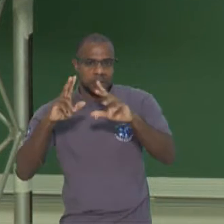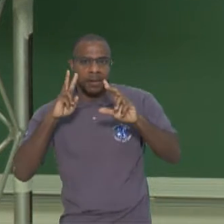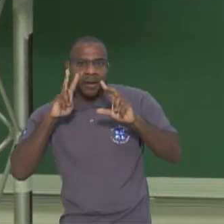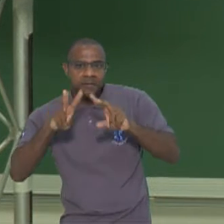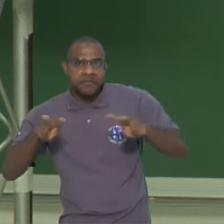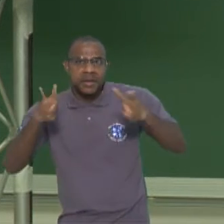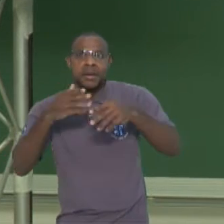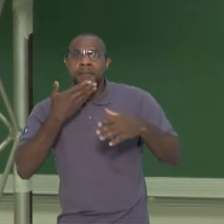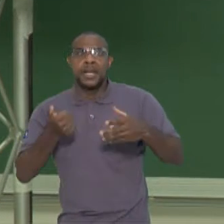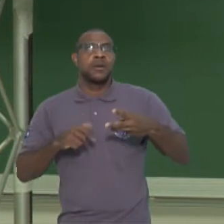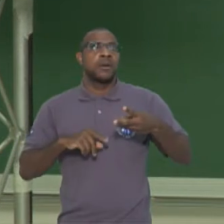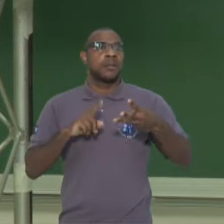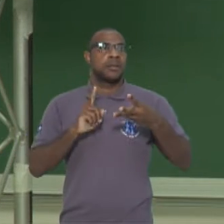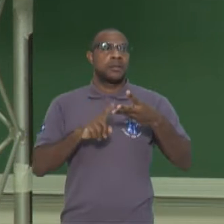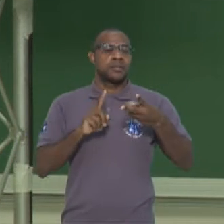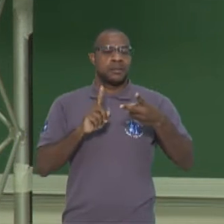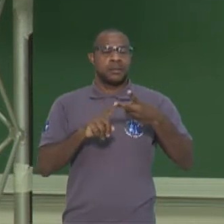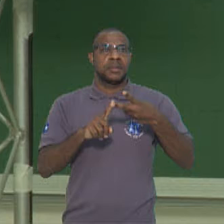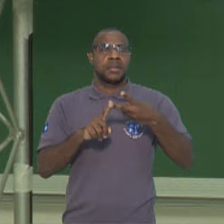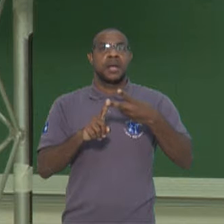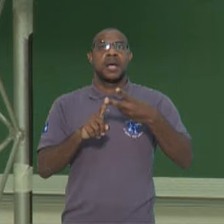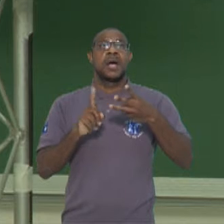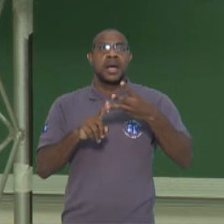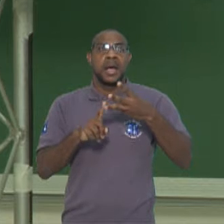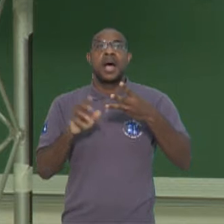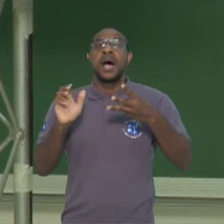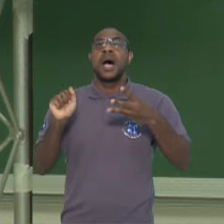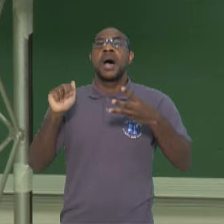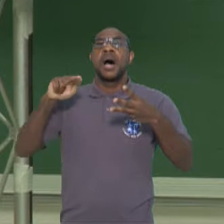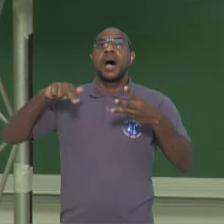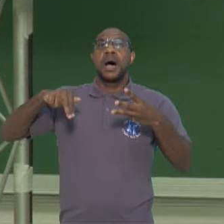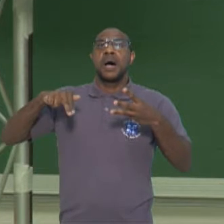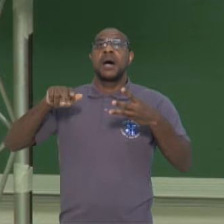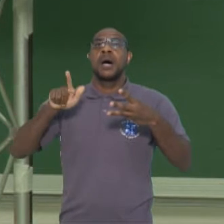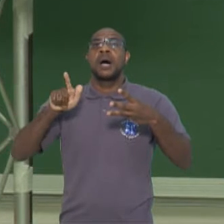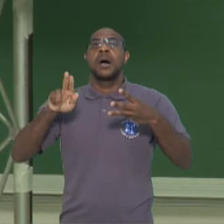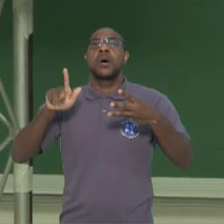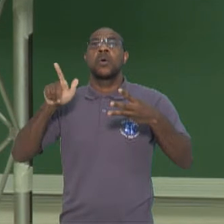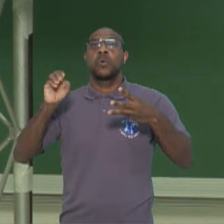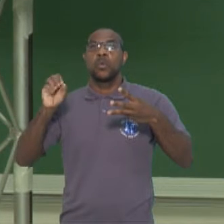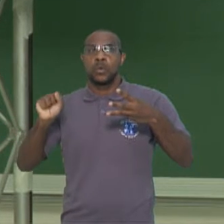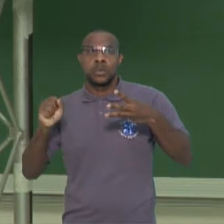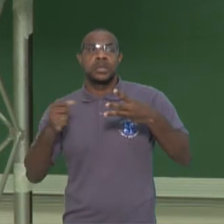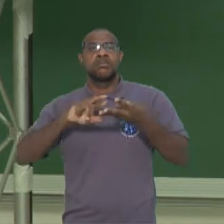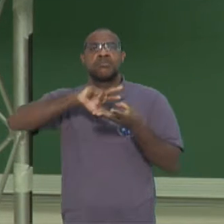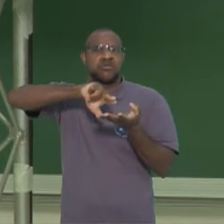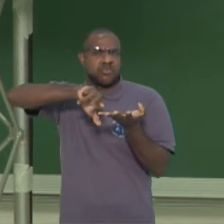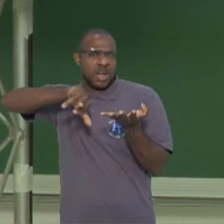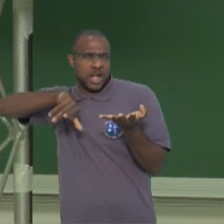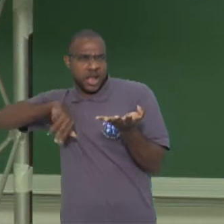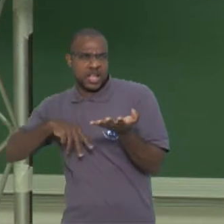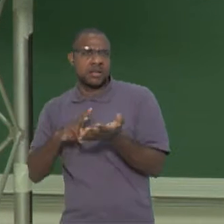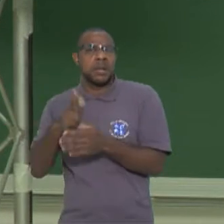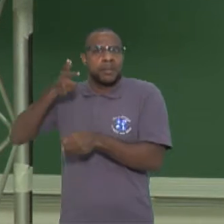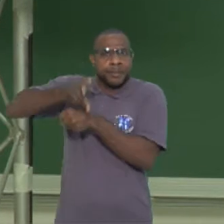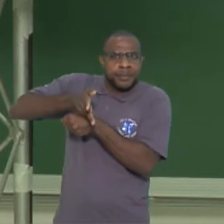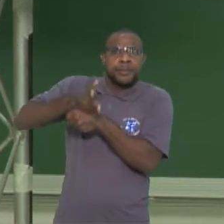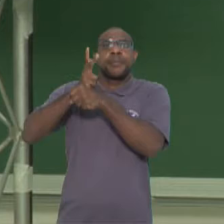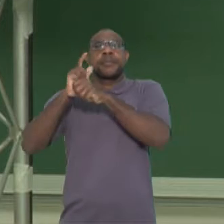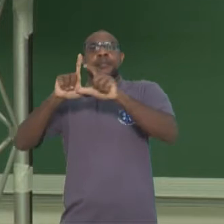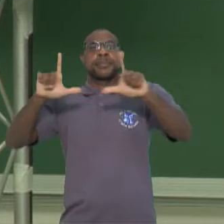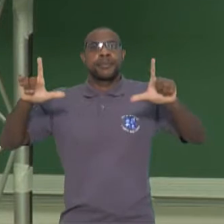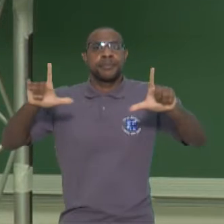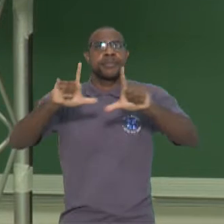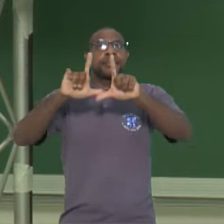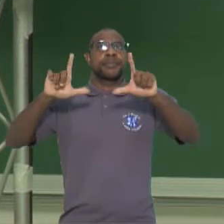falou dos ângulos, a gente focou em alguns poucos ângulos, mas os mais utilizados, que é ângulo normal,